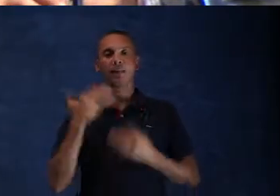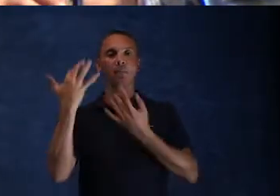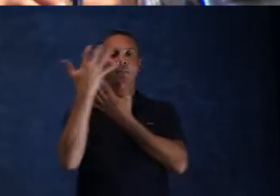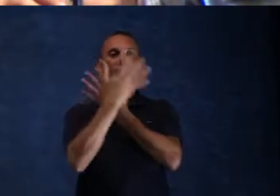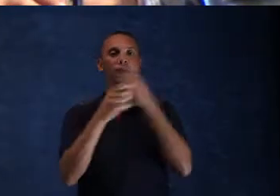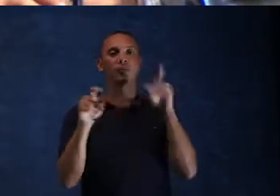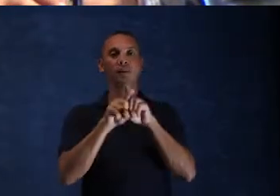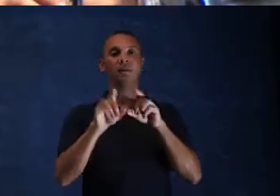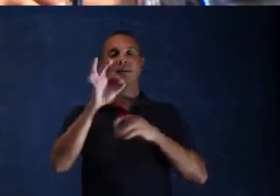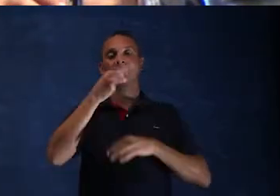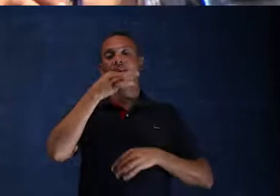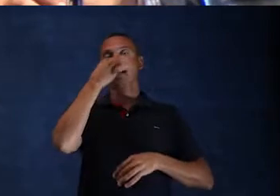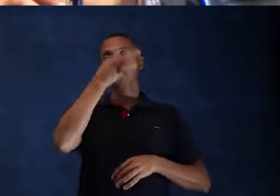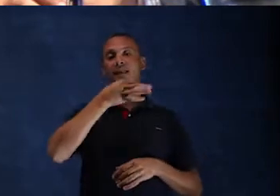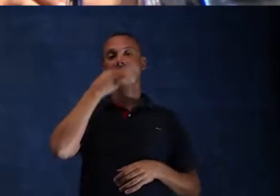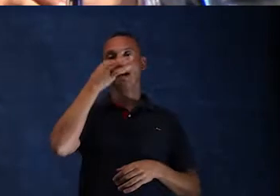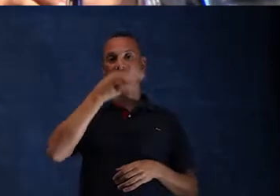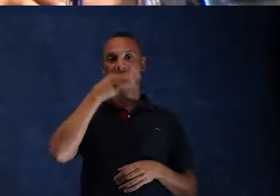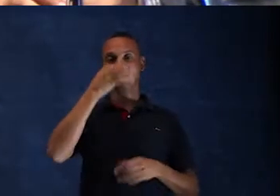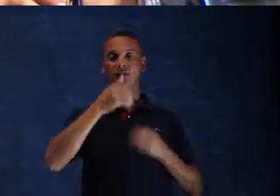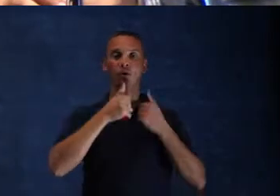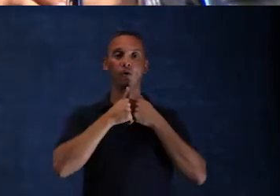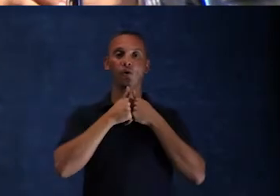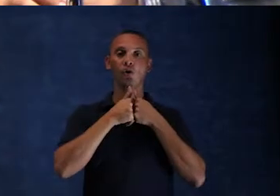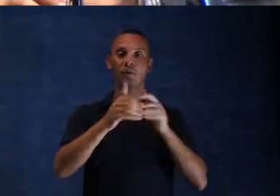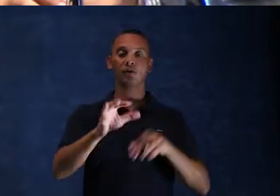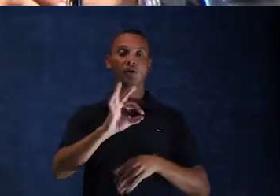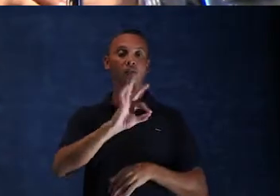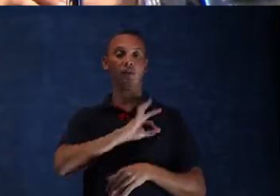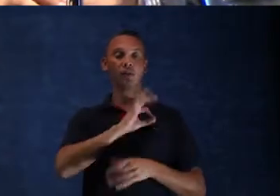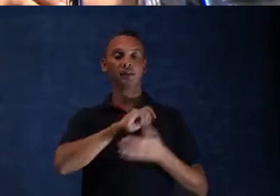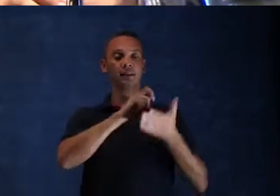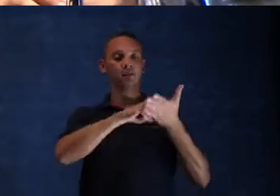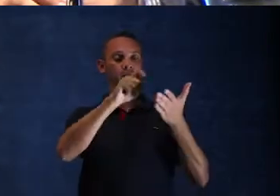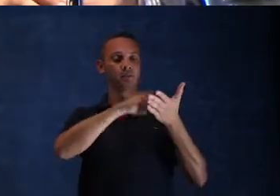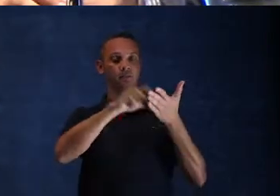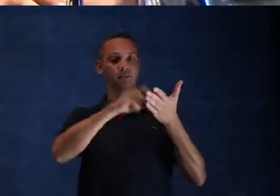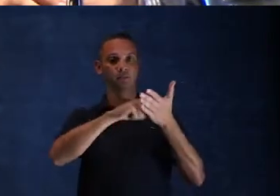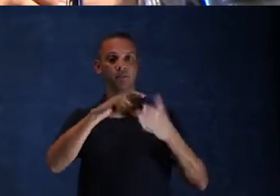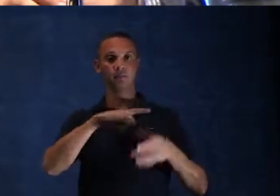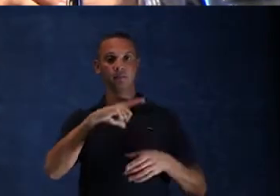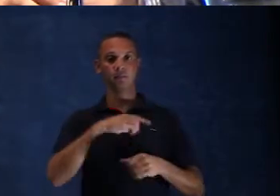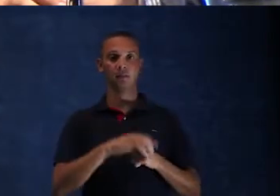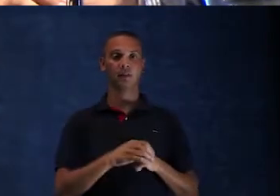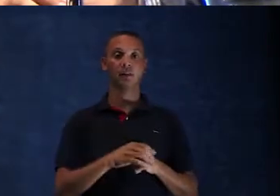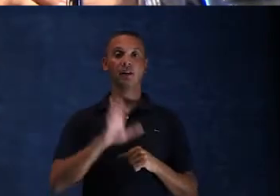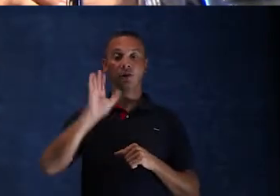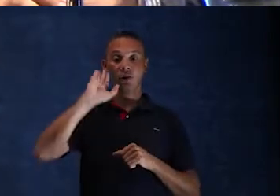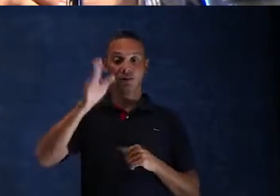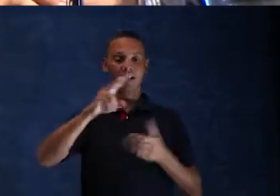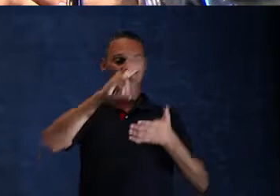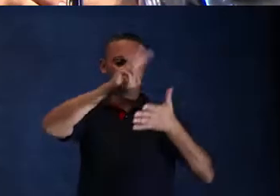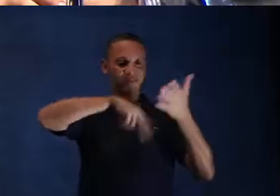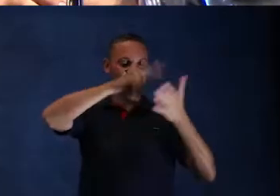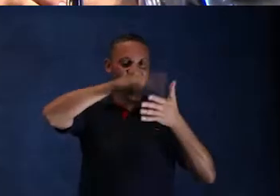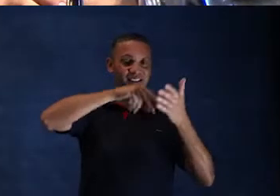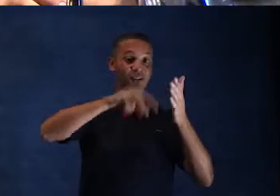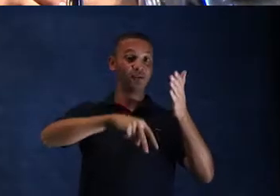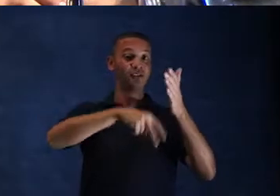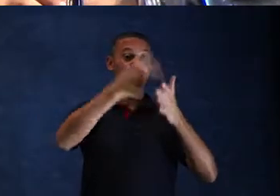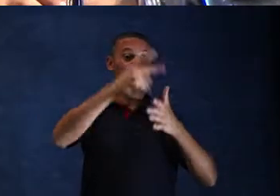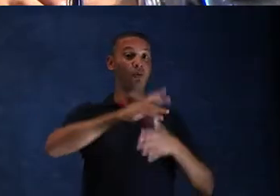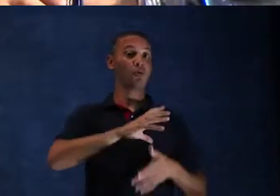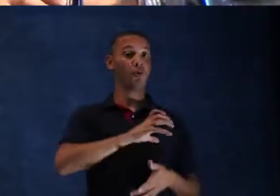mas, para a narrativa em prosa, ele começa com a narrativa policial, e isso é muito interessante. E eu já li o manuscrito do segundo